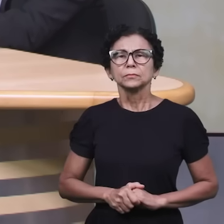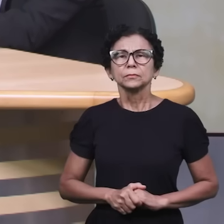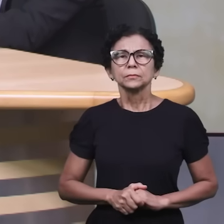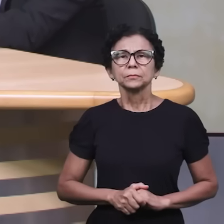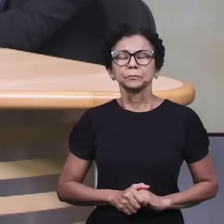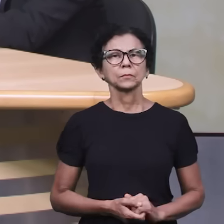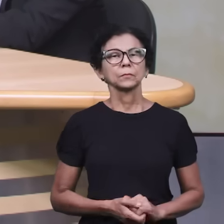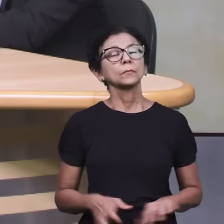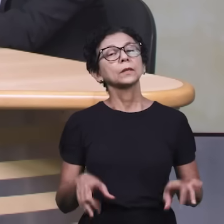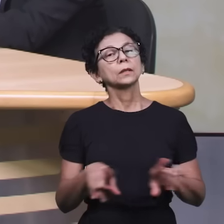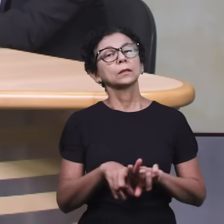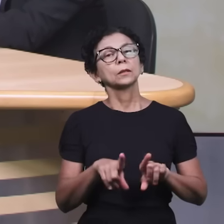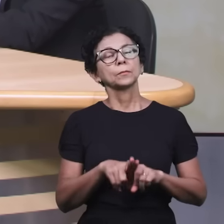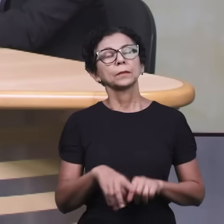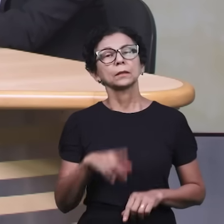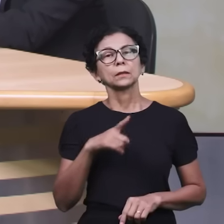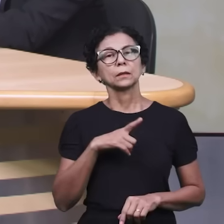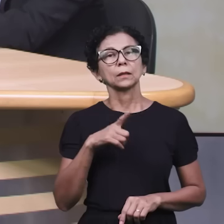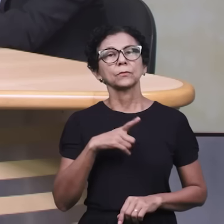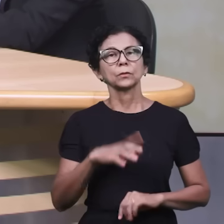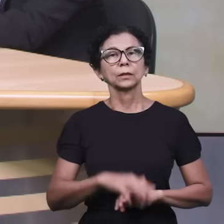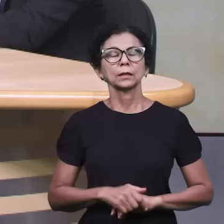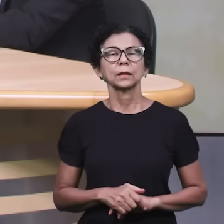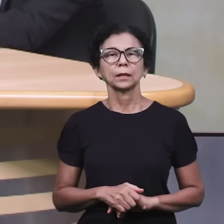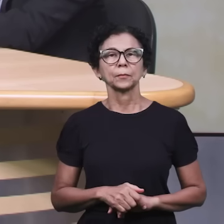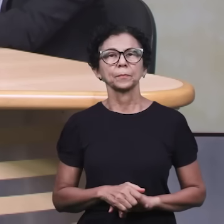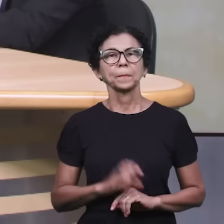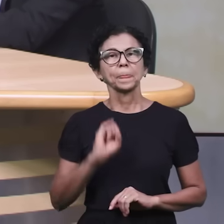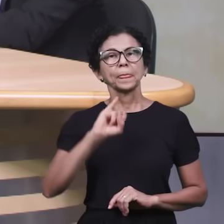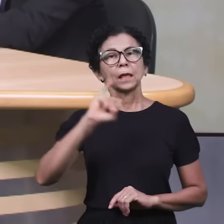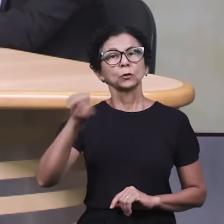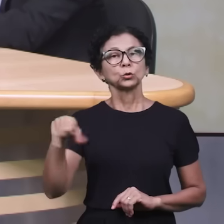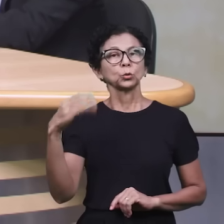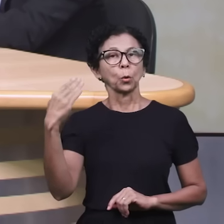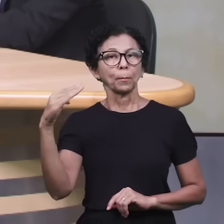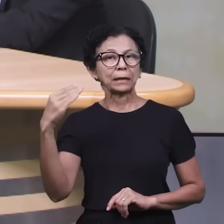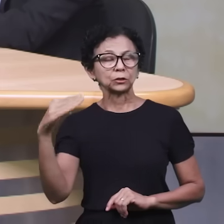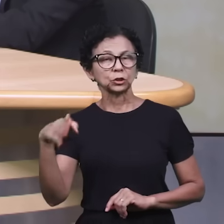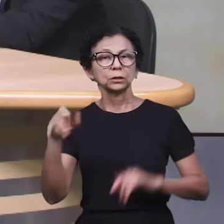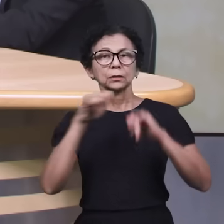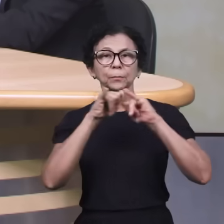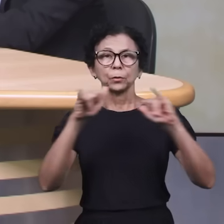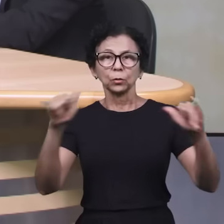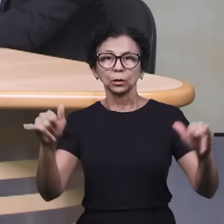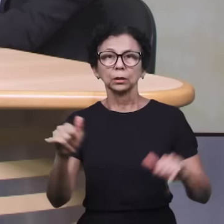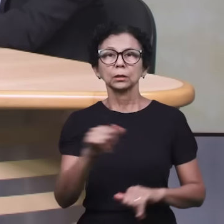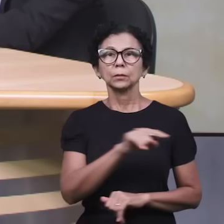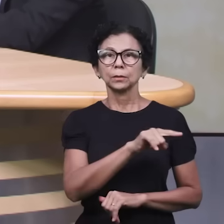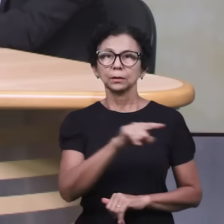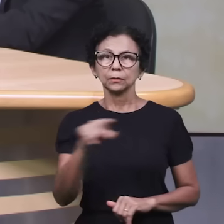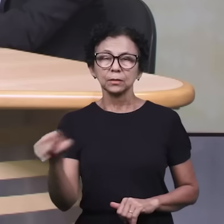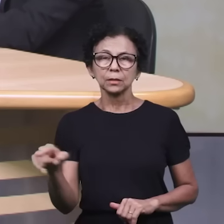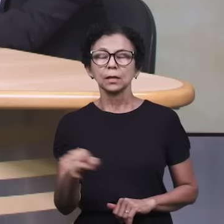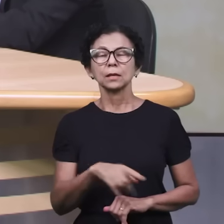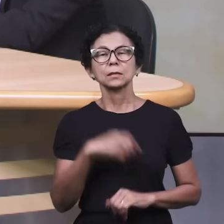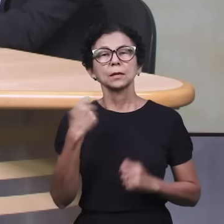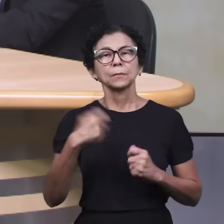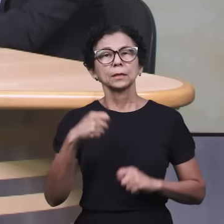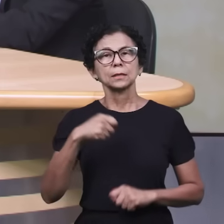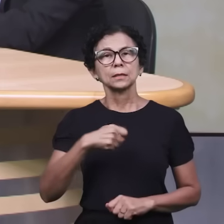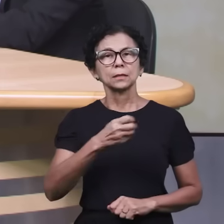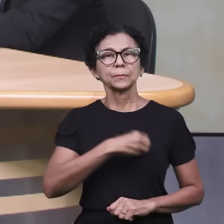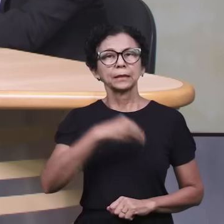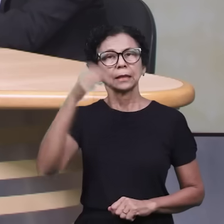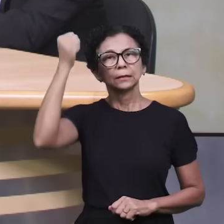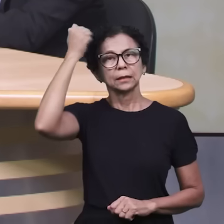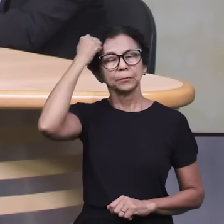aquele que está na palavra de Deus e que se definiu, e ele era o arauto do rei. Então o batismo dele é conclamando